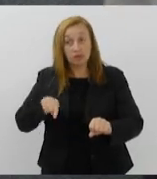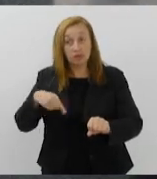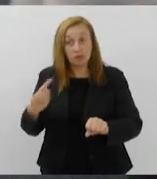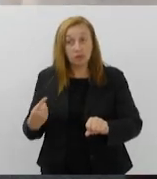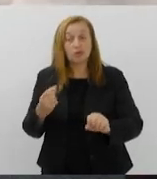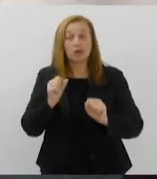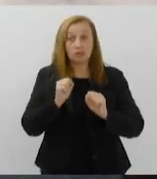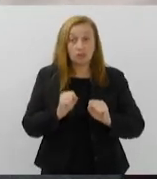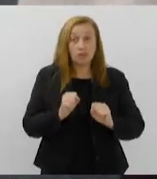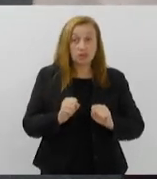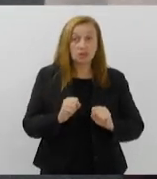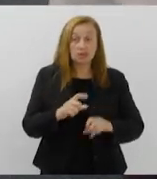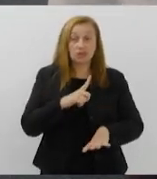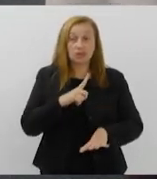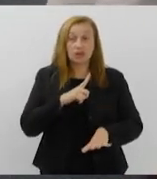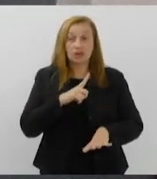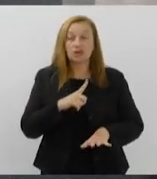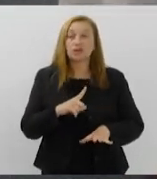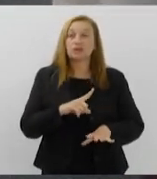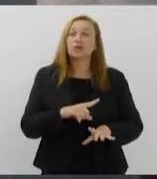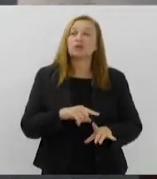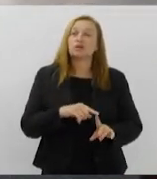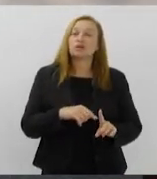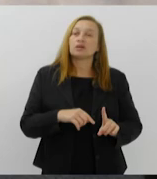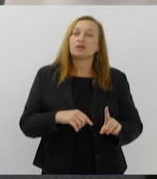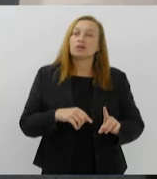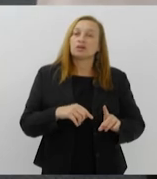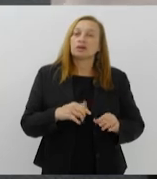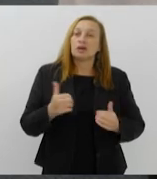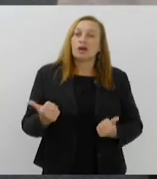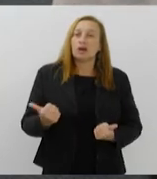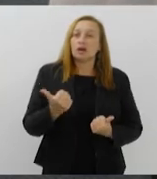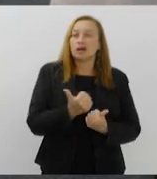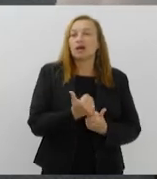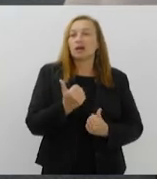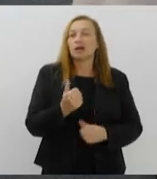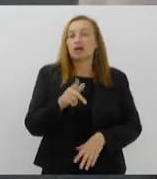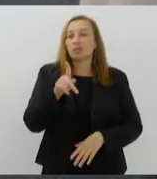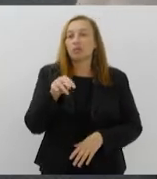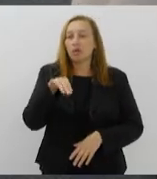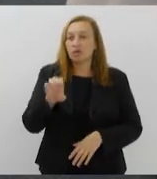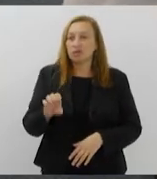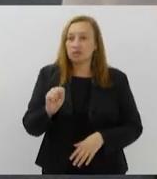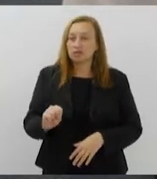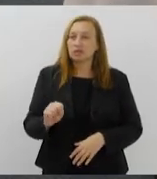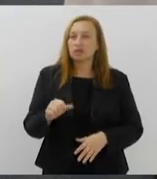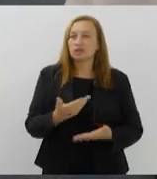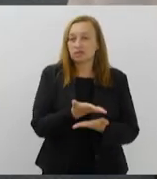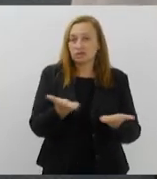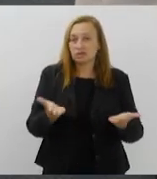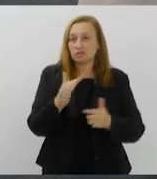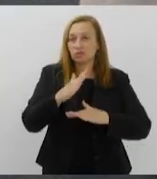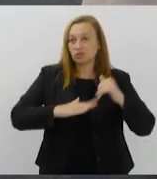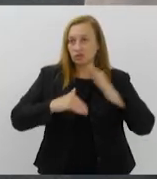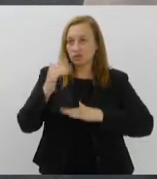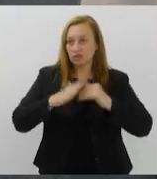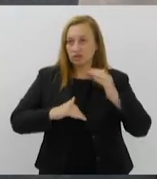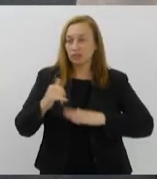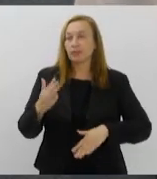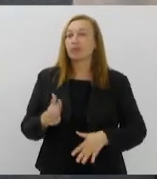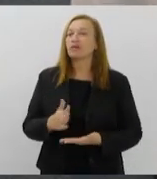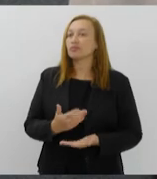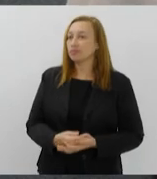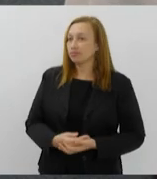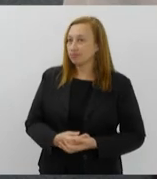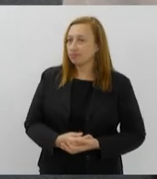possa, então, haver a nomeação e a posse desses profissionais que são merecedores. Então, estou transmitindo